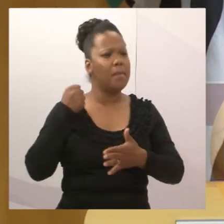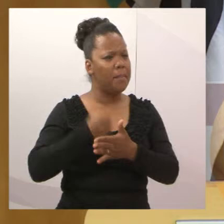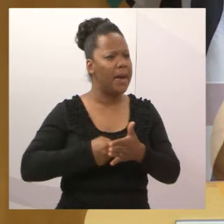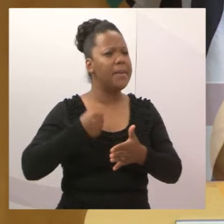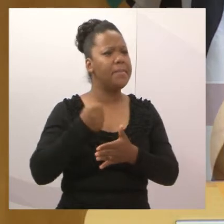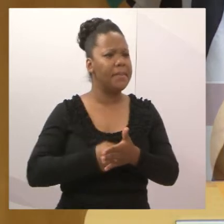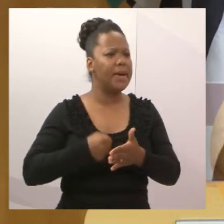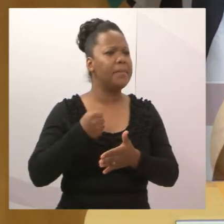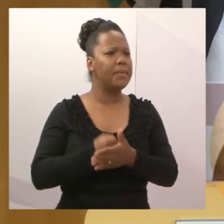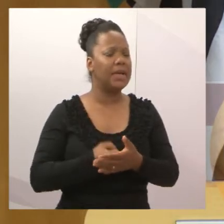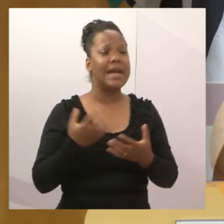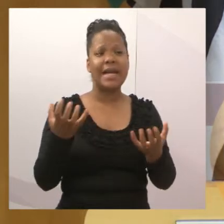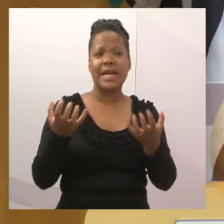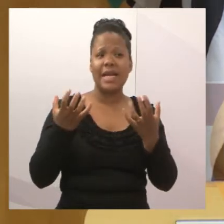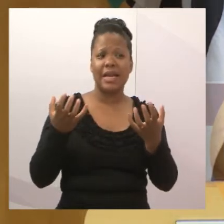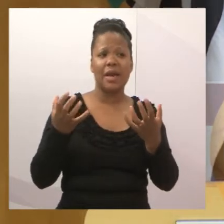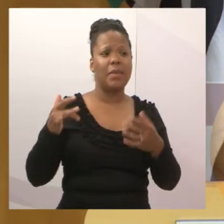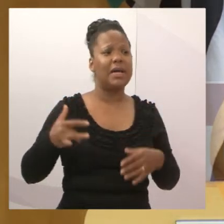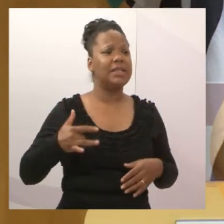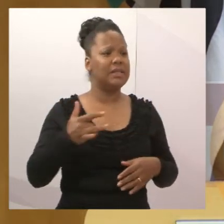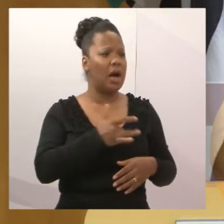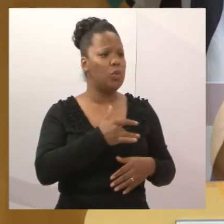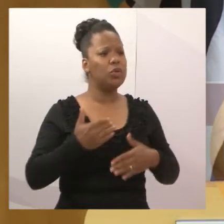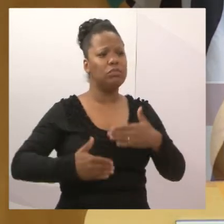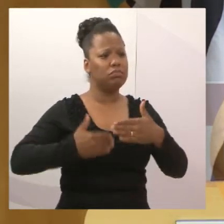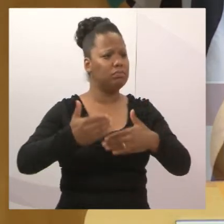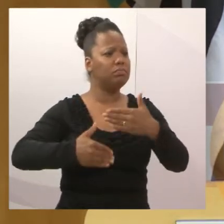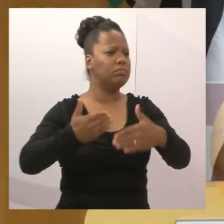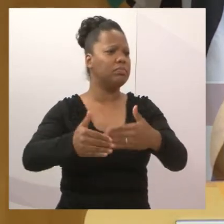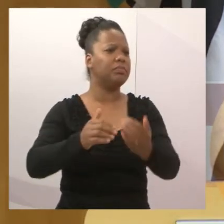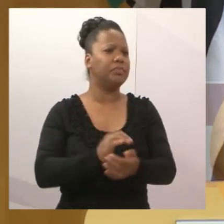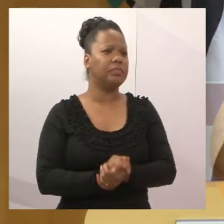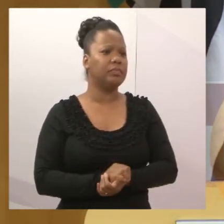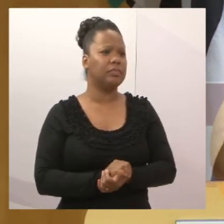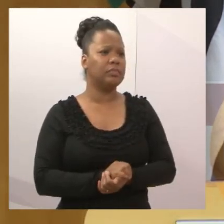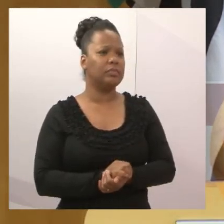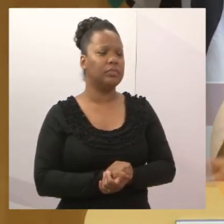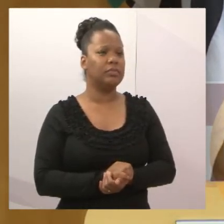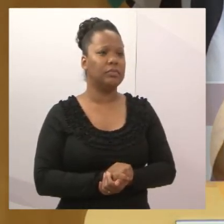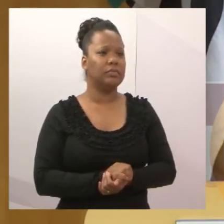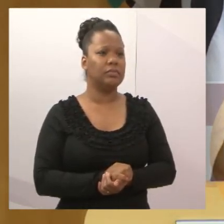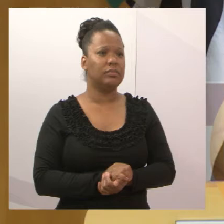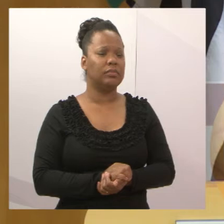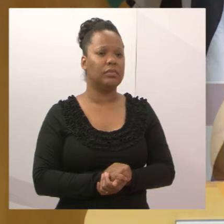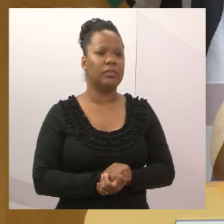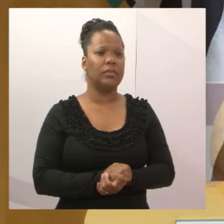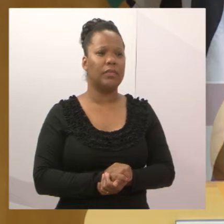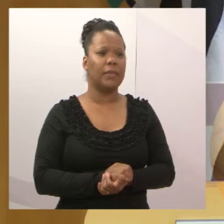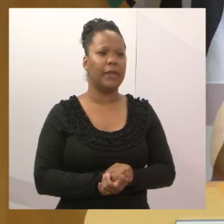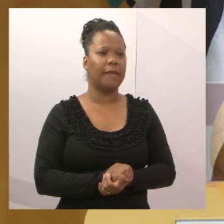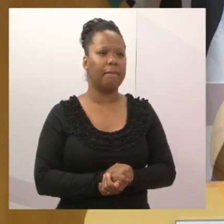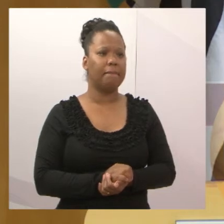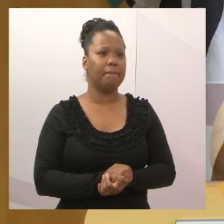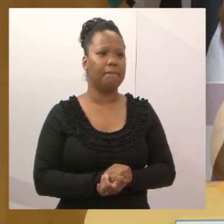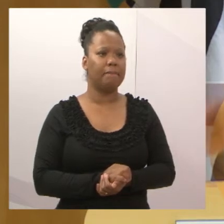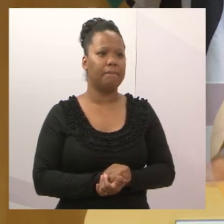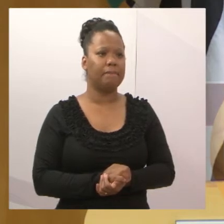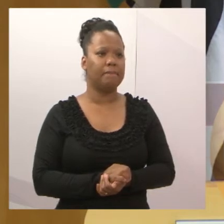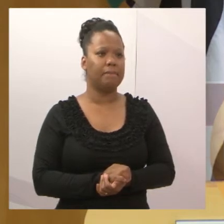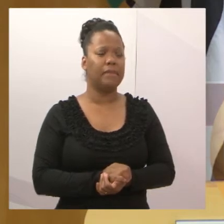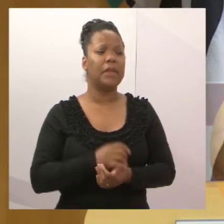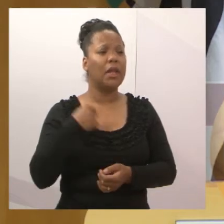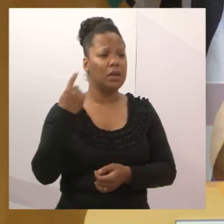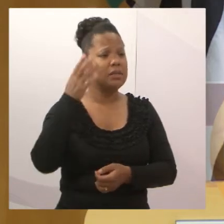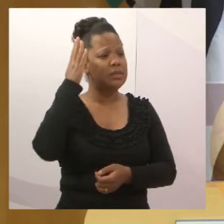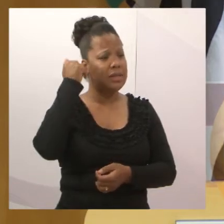Cobra muito porque nós queremos que a saúde ande aqui na nossa cidade. Né, nós fazemos essa cobrança porque a gente sabe a importância